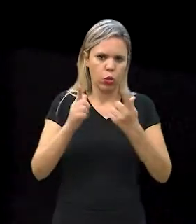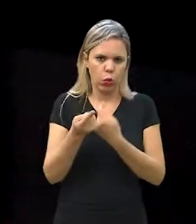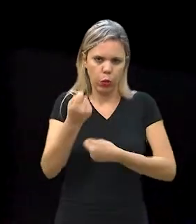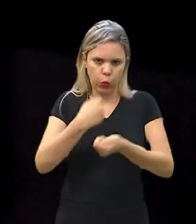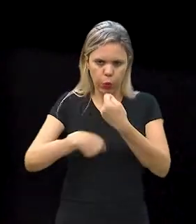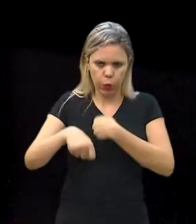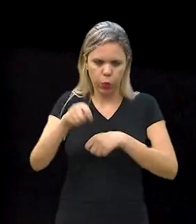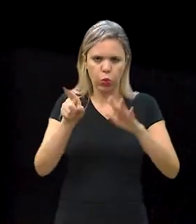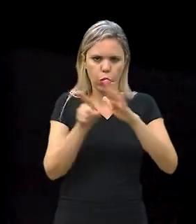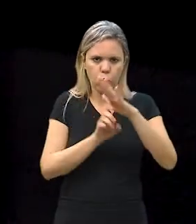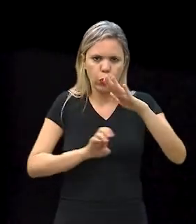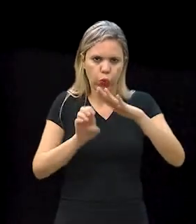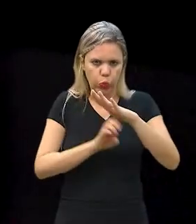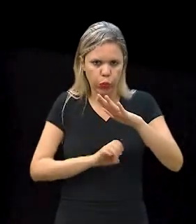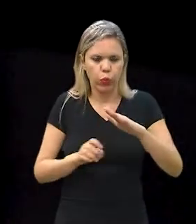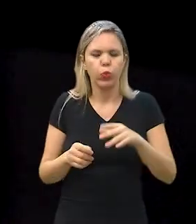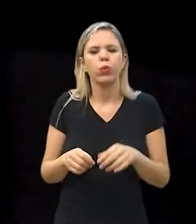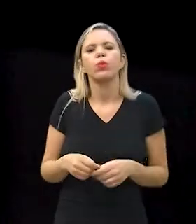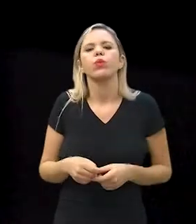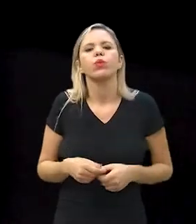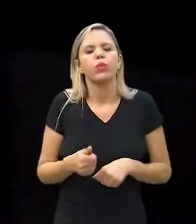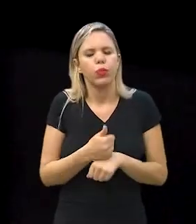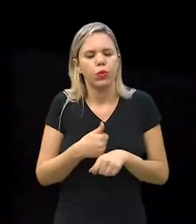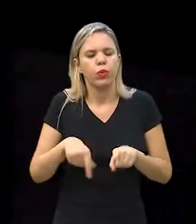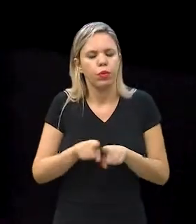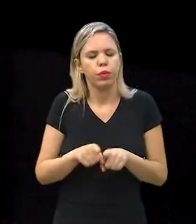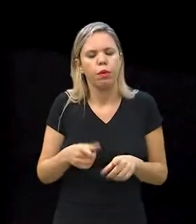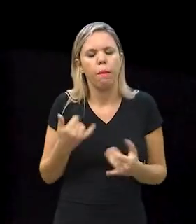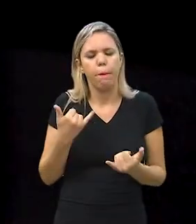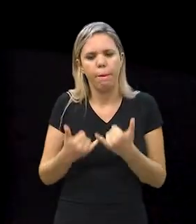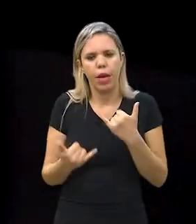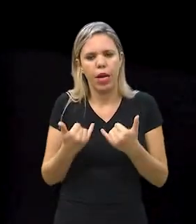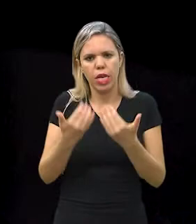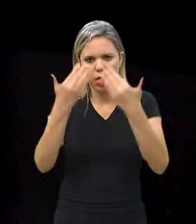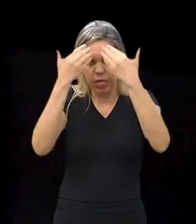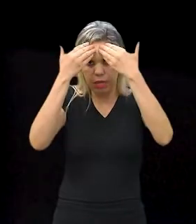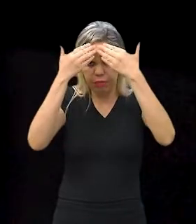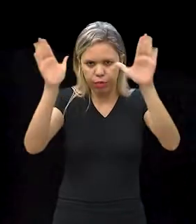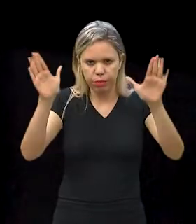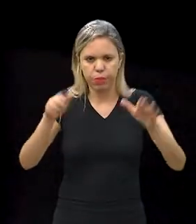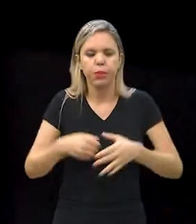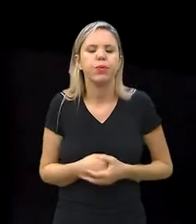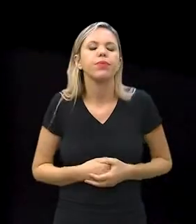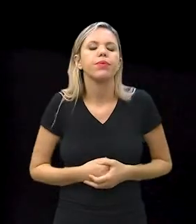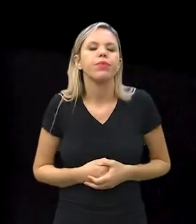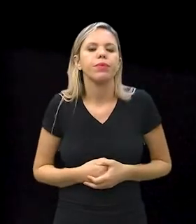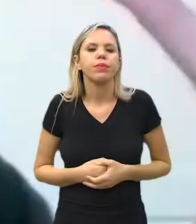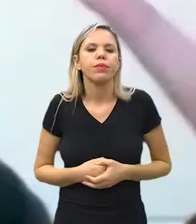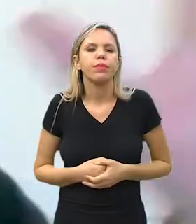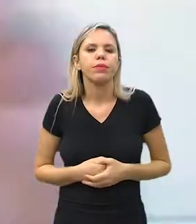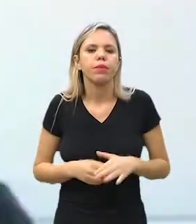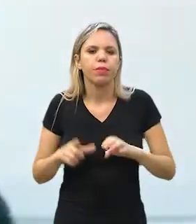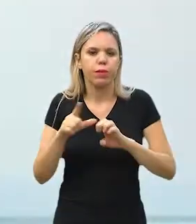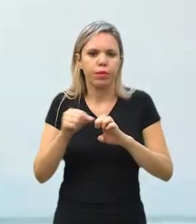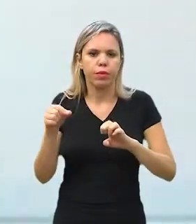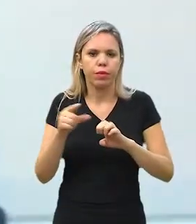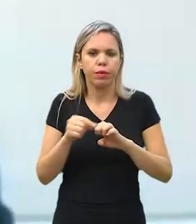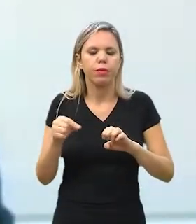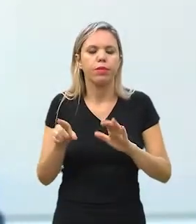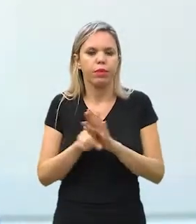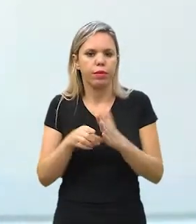Quando eu entrei para um grupo, né, para um grupo de network específico, foi onde parece que abriu a minha cabeça. Tá? A